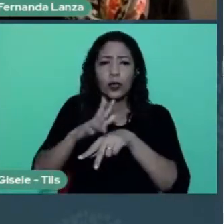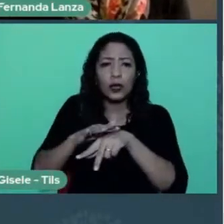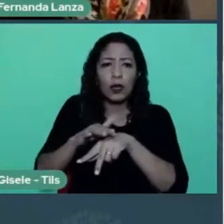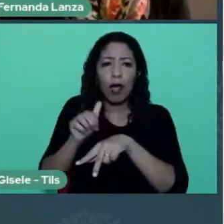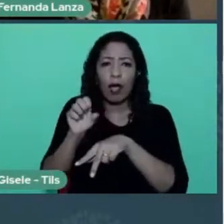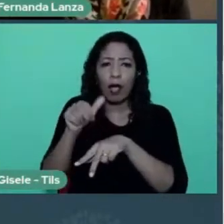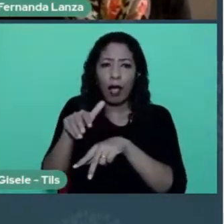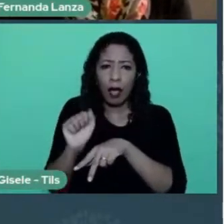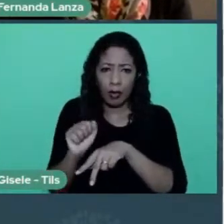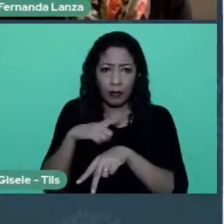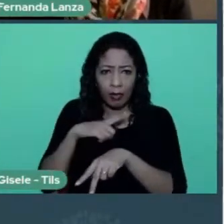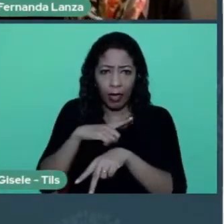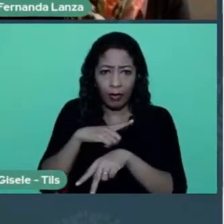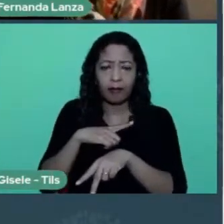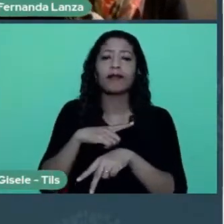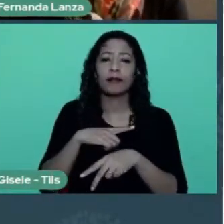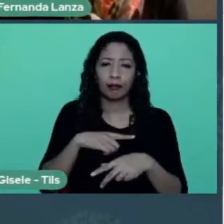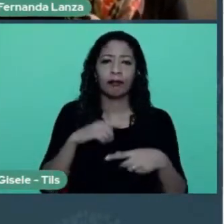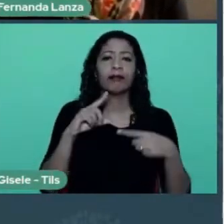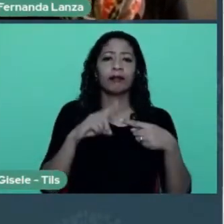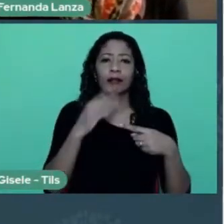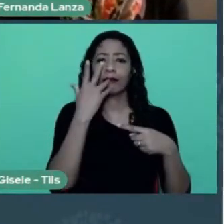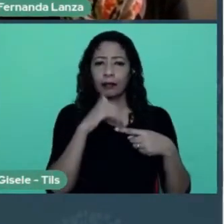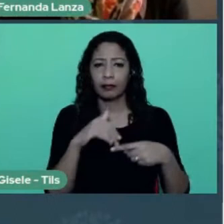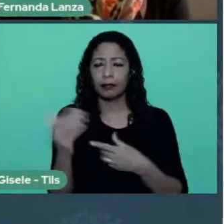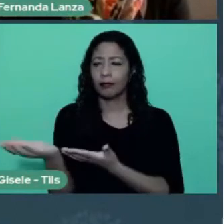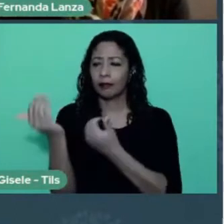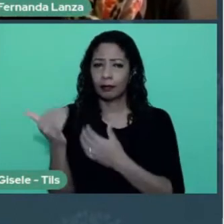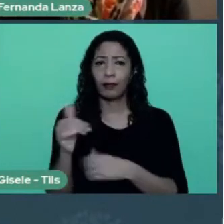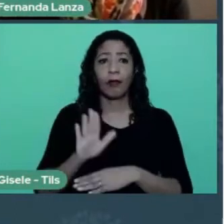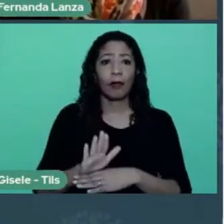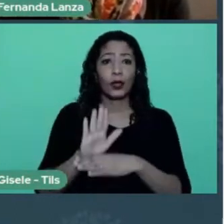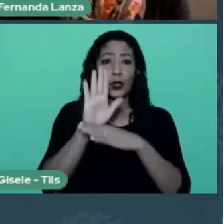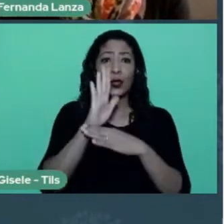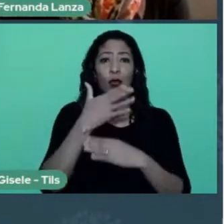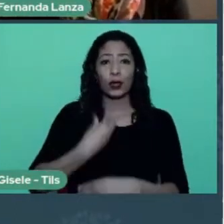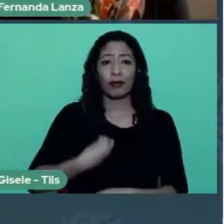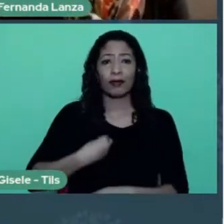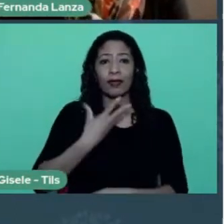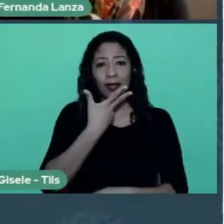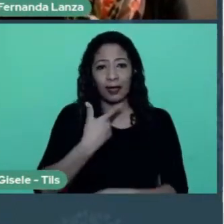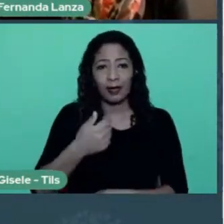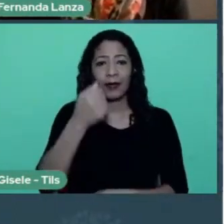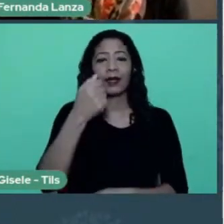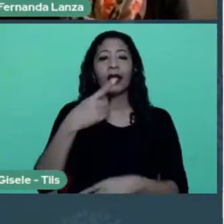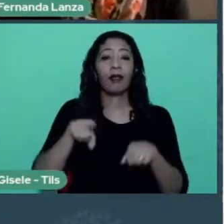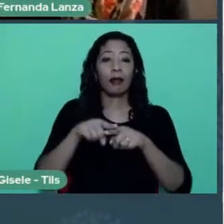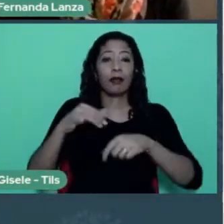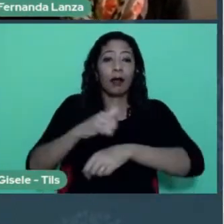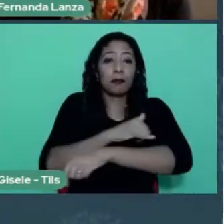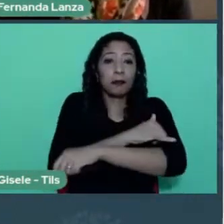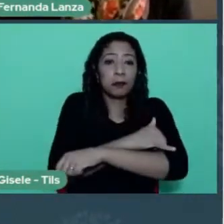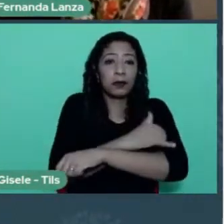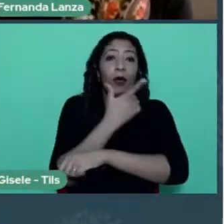alguma, melhora o crescimento e desenvolvimento, reduz a morbidade, melhora a qualidade de vida, aumenta o